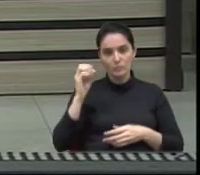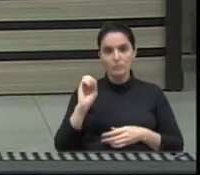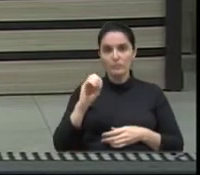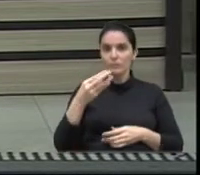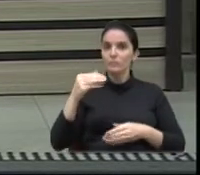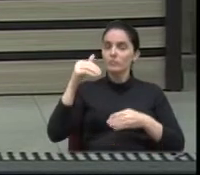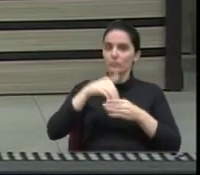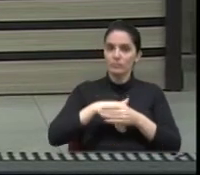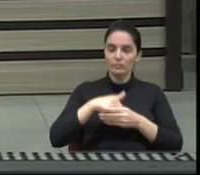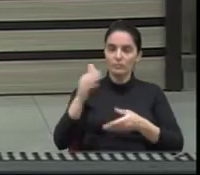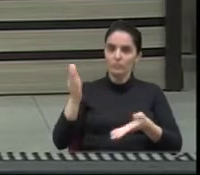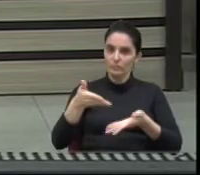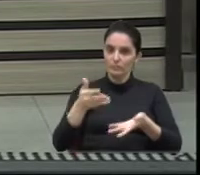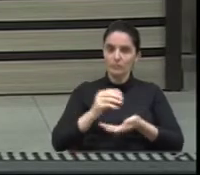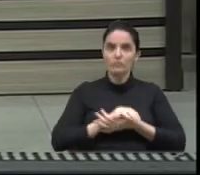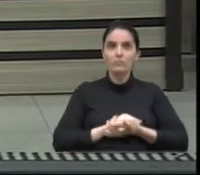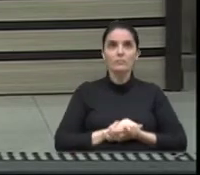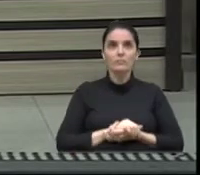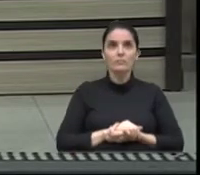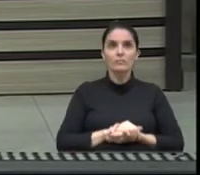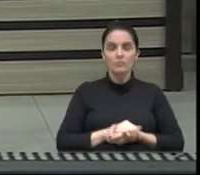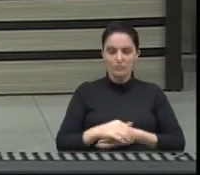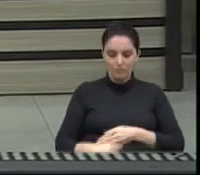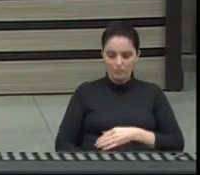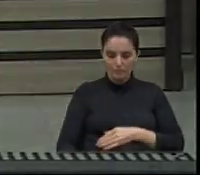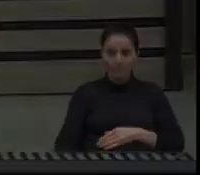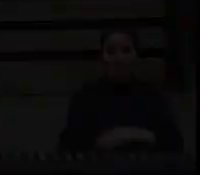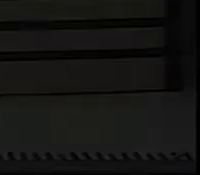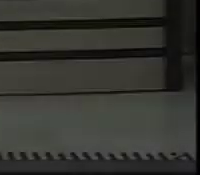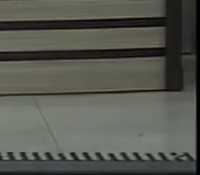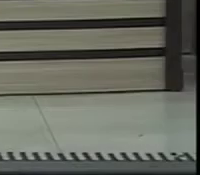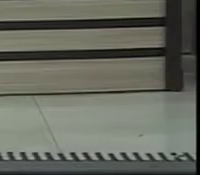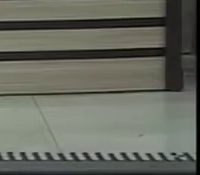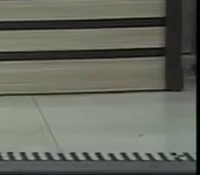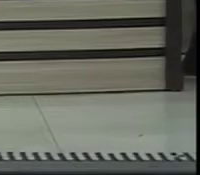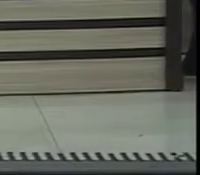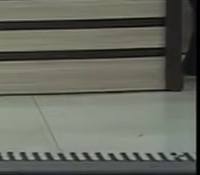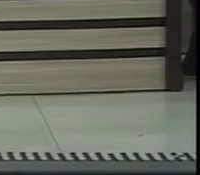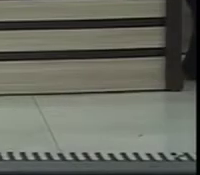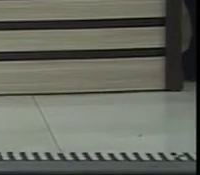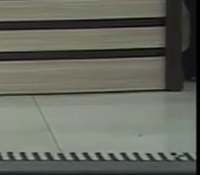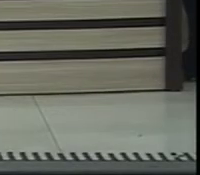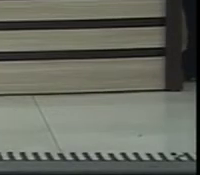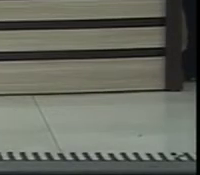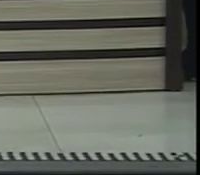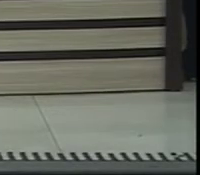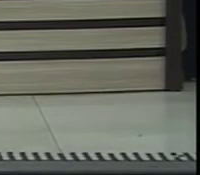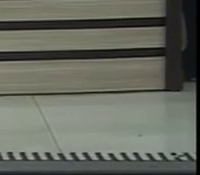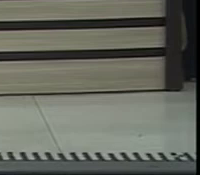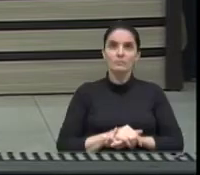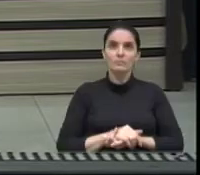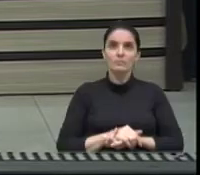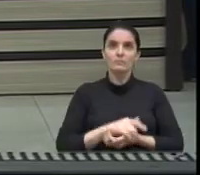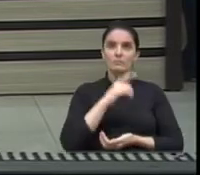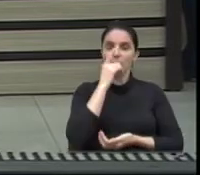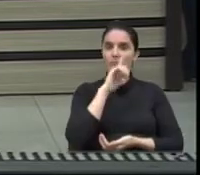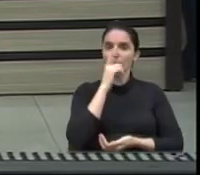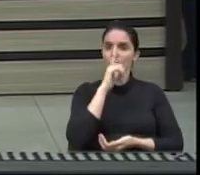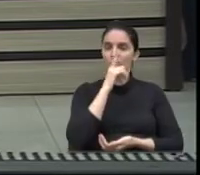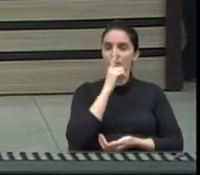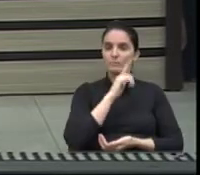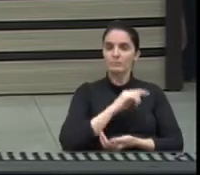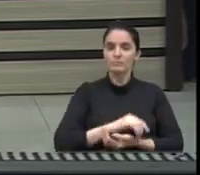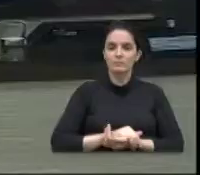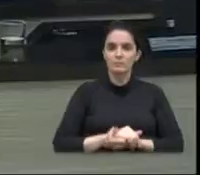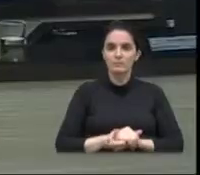Marques, suspenso os trabalhos. Questão de ordem, senhor presidente. Questão de ordem do vereador Lemão de Jeová Rafa. Senhor presidente,